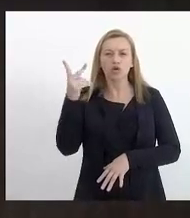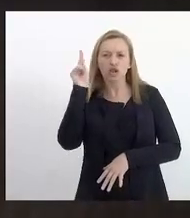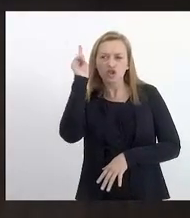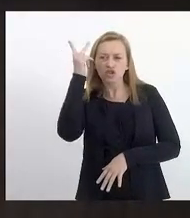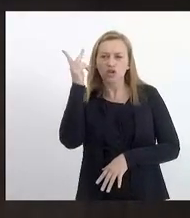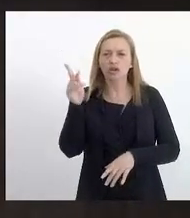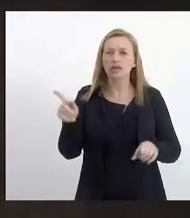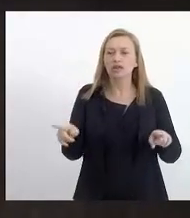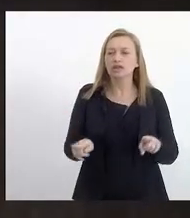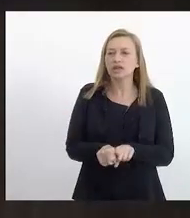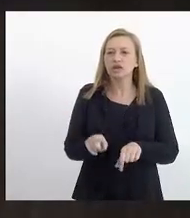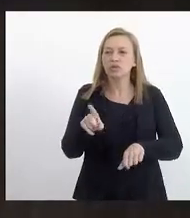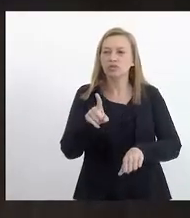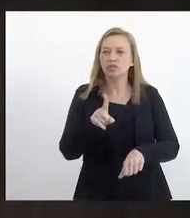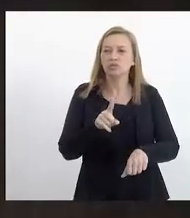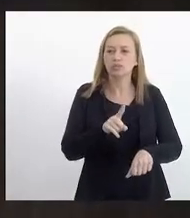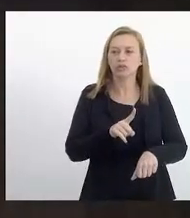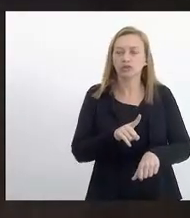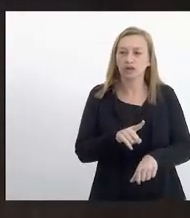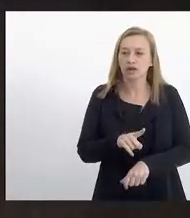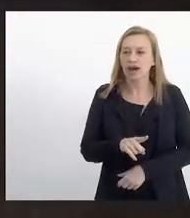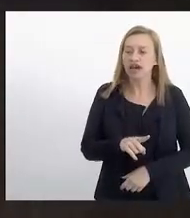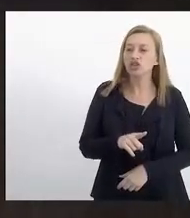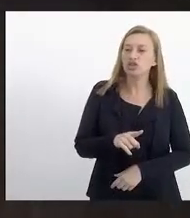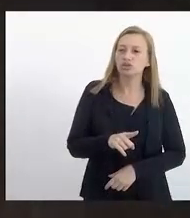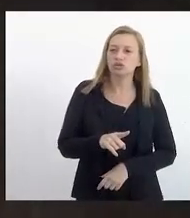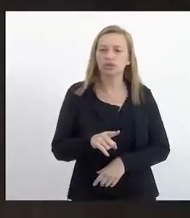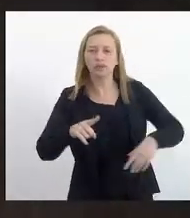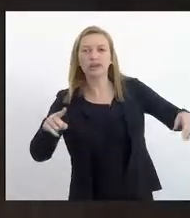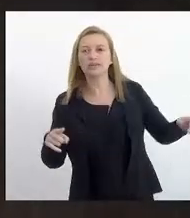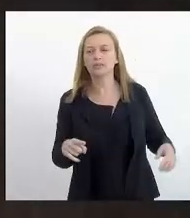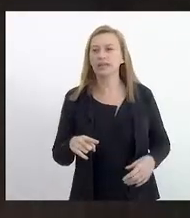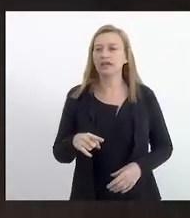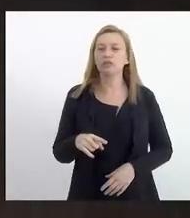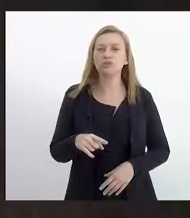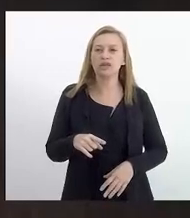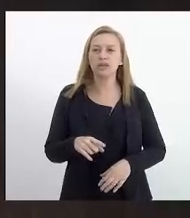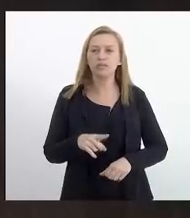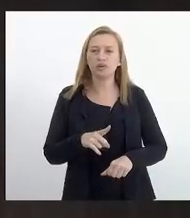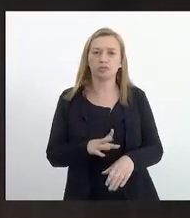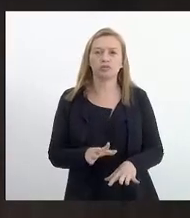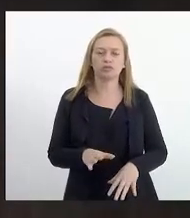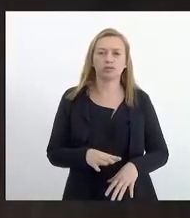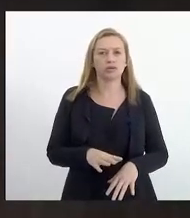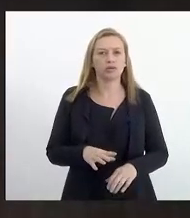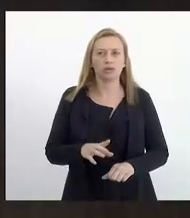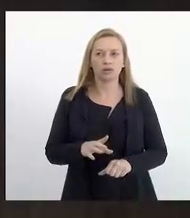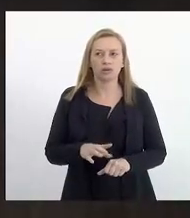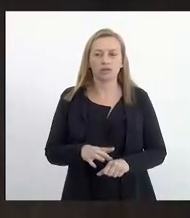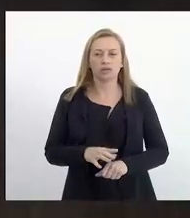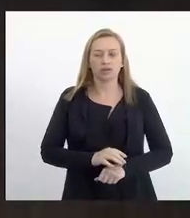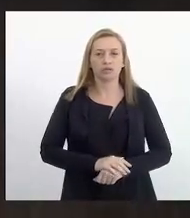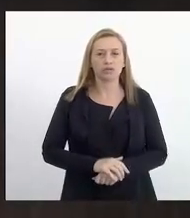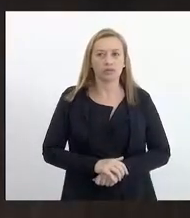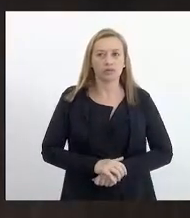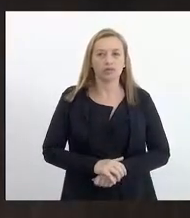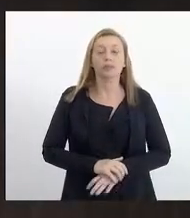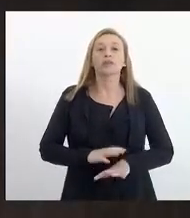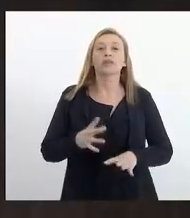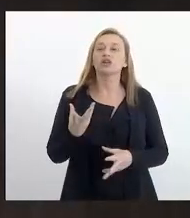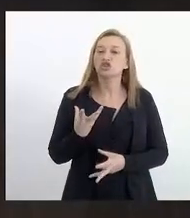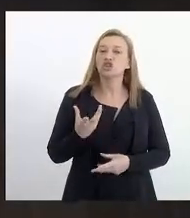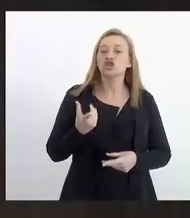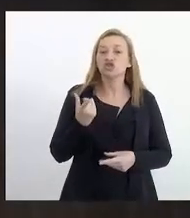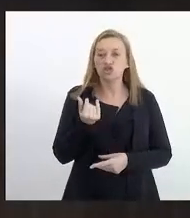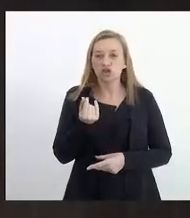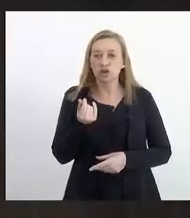das vacas gordas, deputada Rejane, quando a gente tinha aqui a Copa e a Olimpíada entrando muito dinheiro no